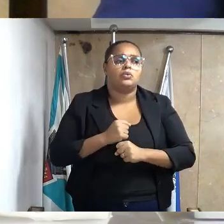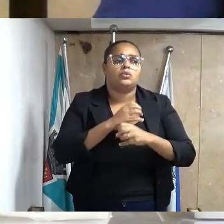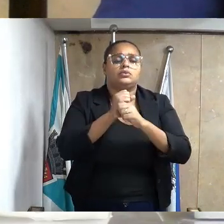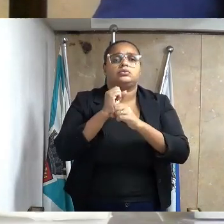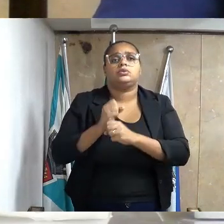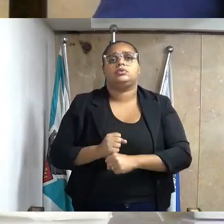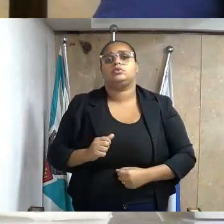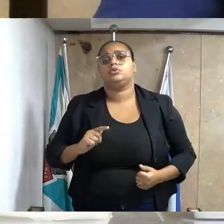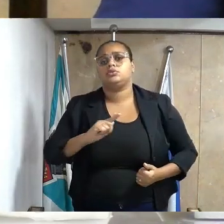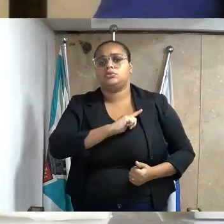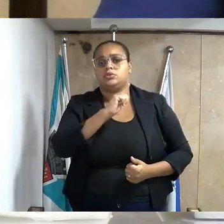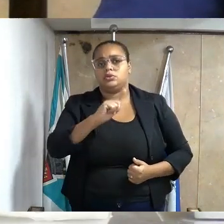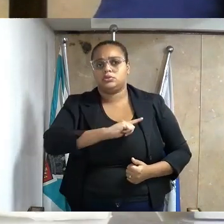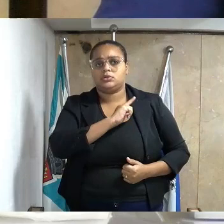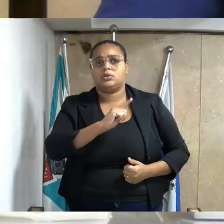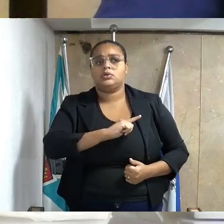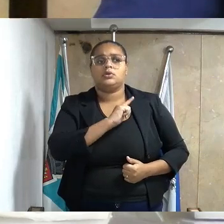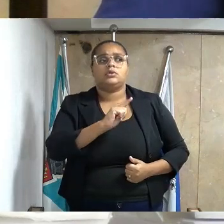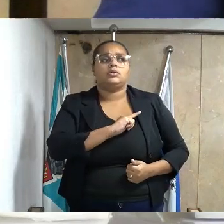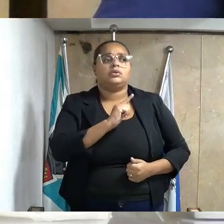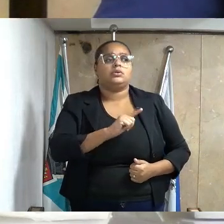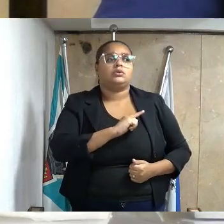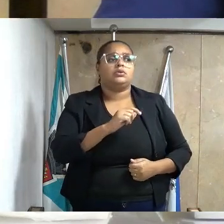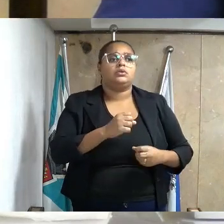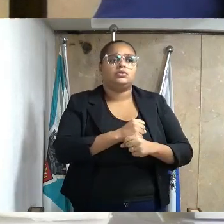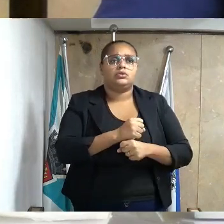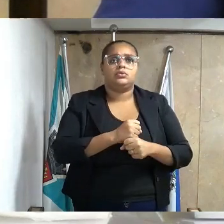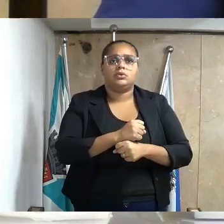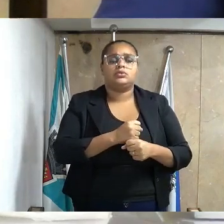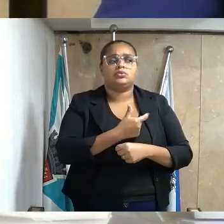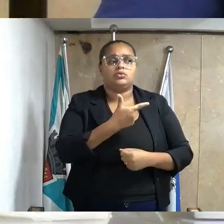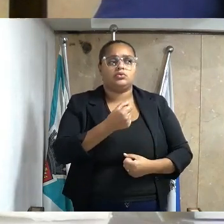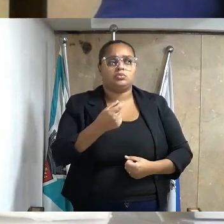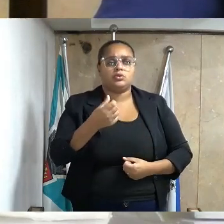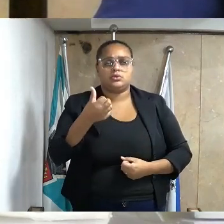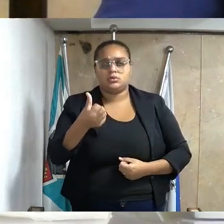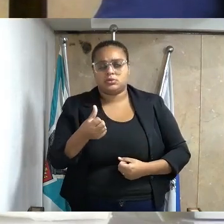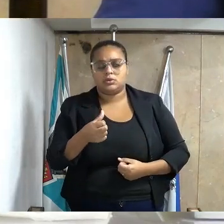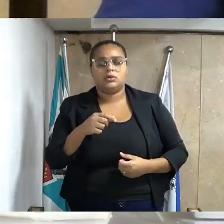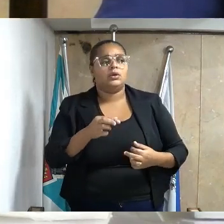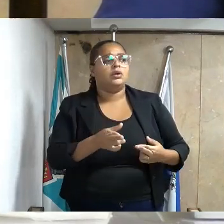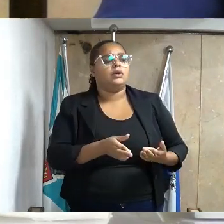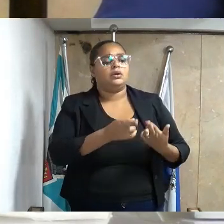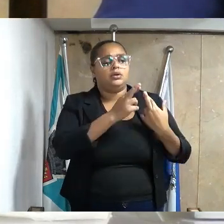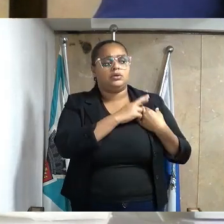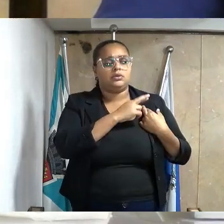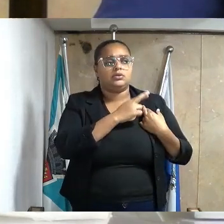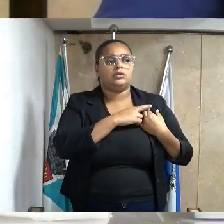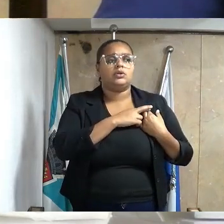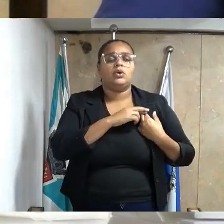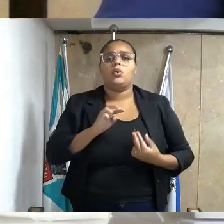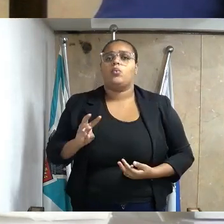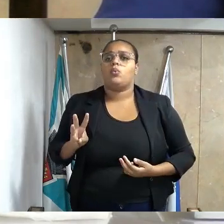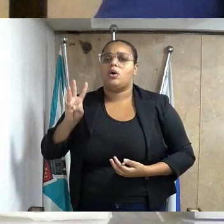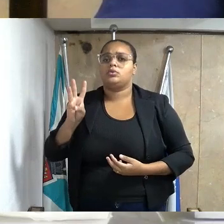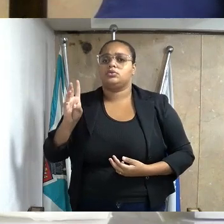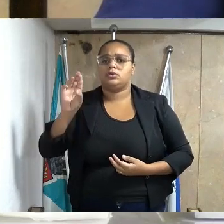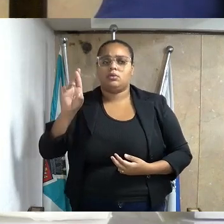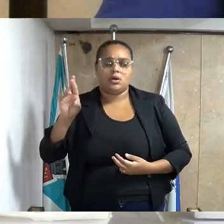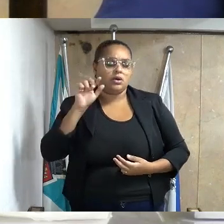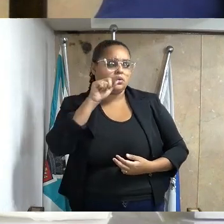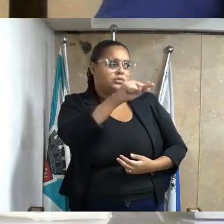gestão referentes ao exercício de 2006, sob a responsabilidade do senhor Washington Reis de